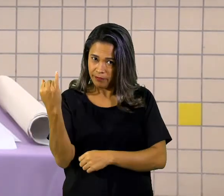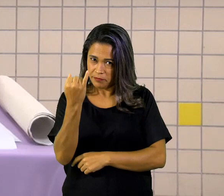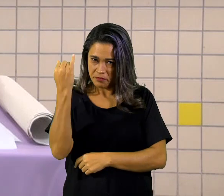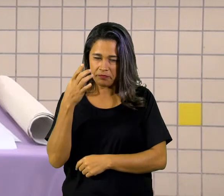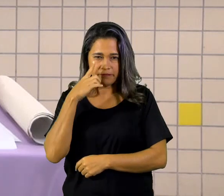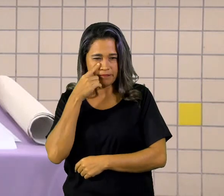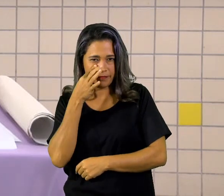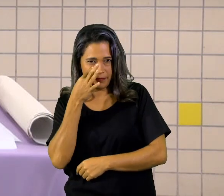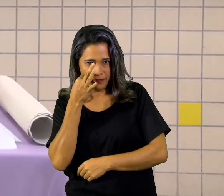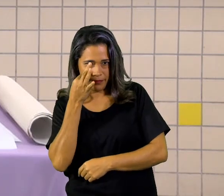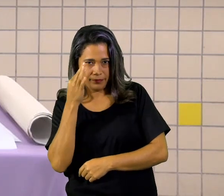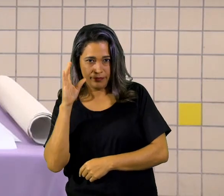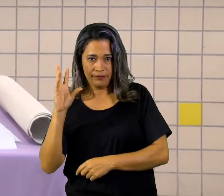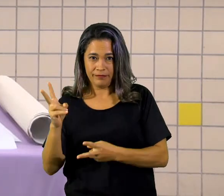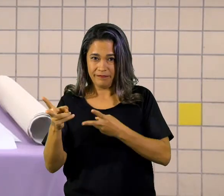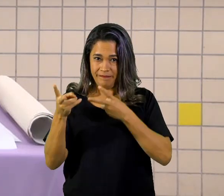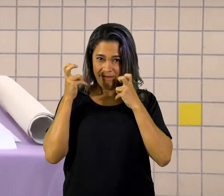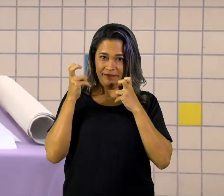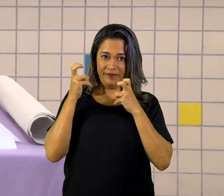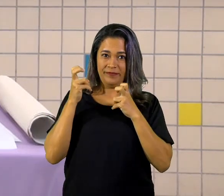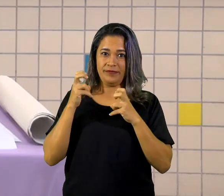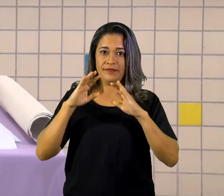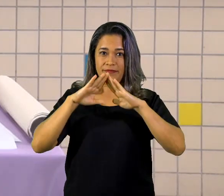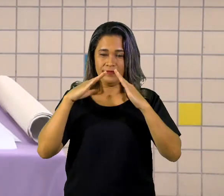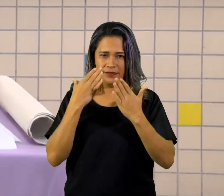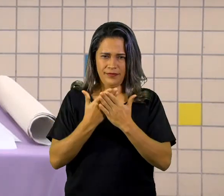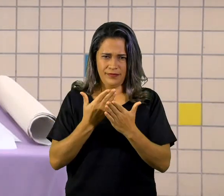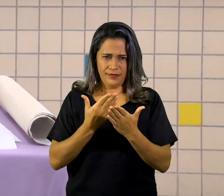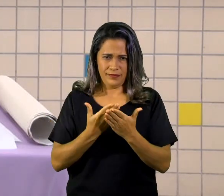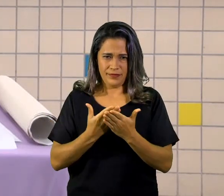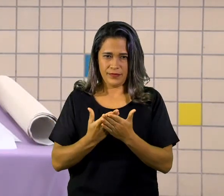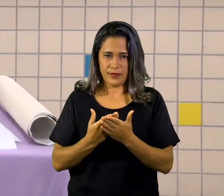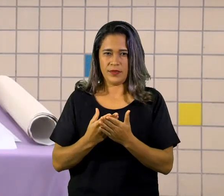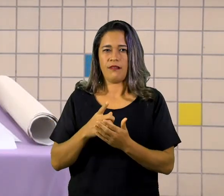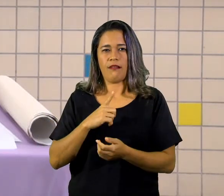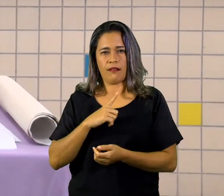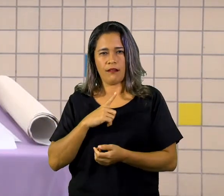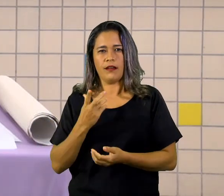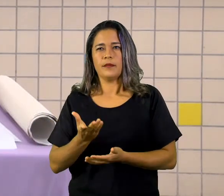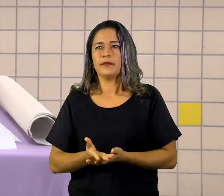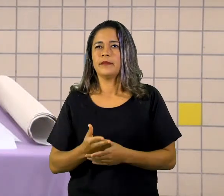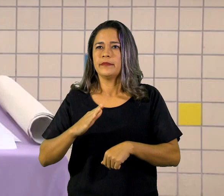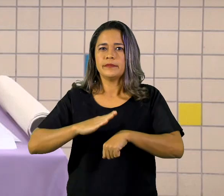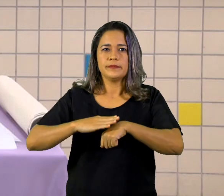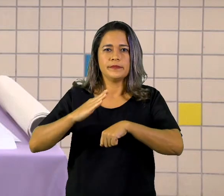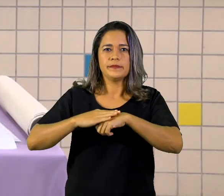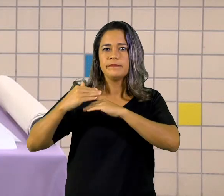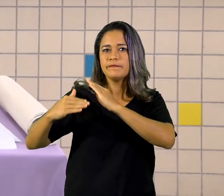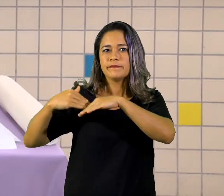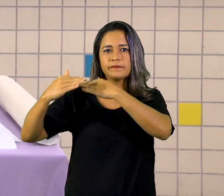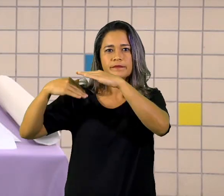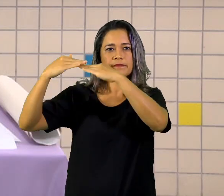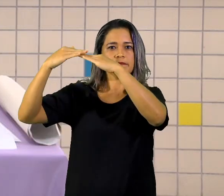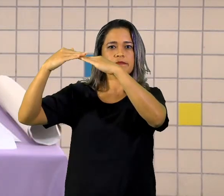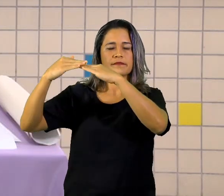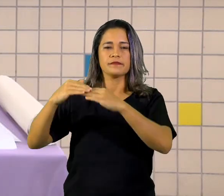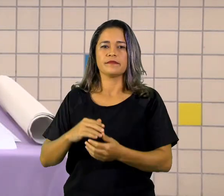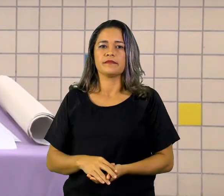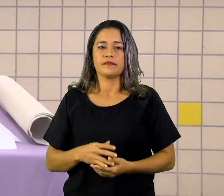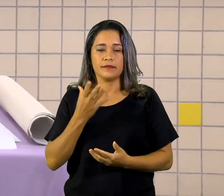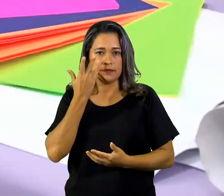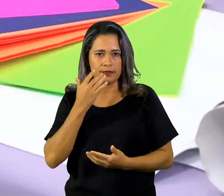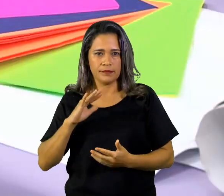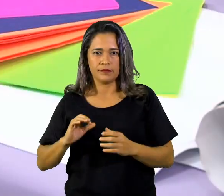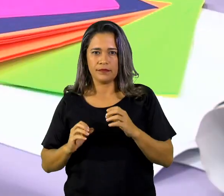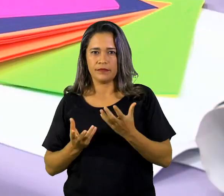no CMEI que apresenta mais habilidade motora quando a criança desenvolve o grafismo, na